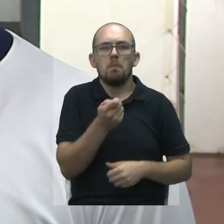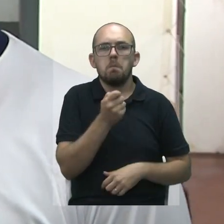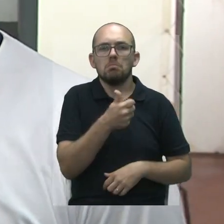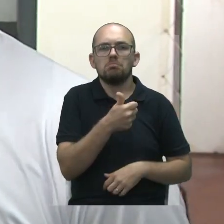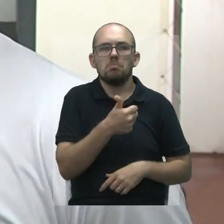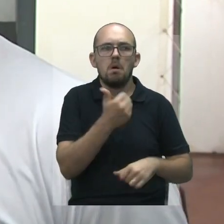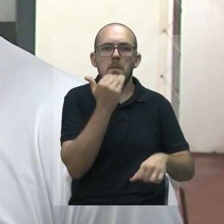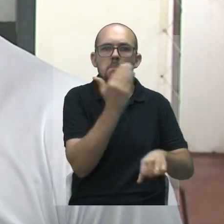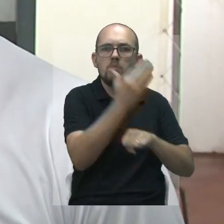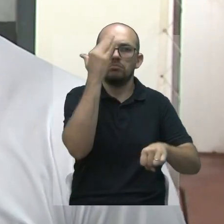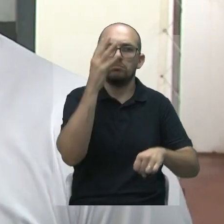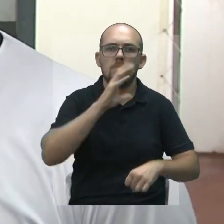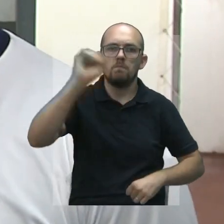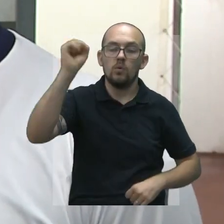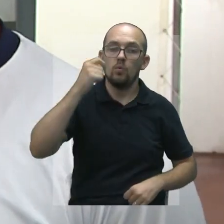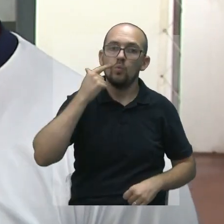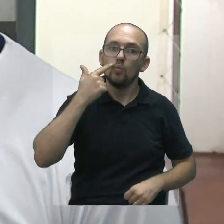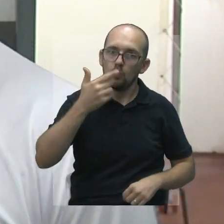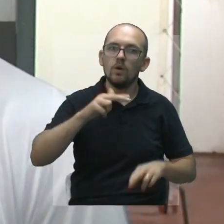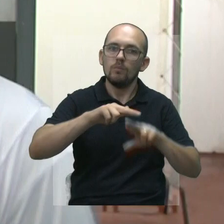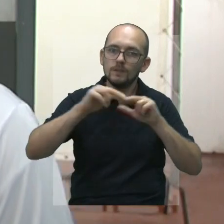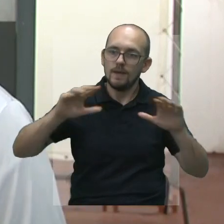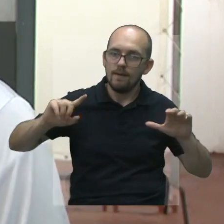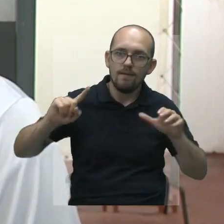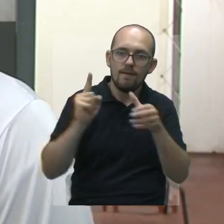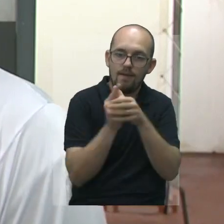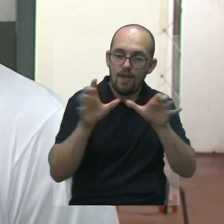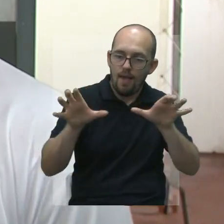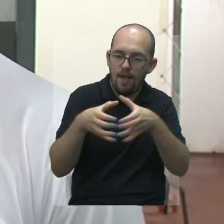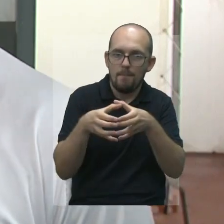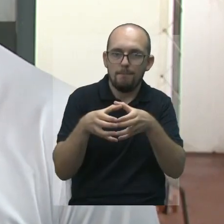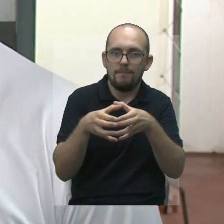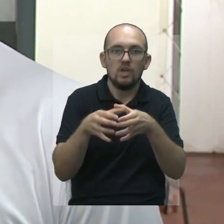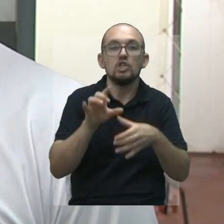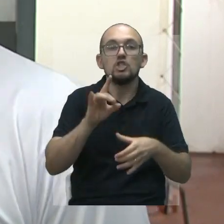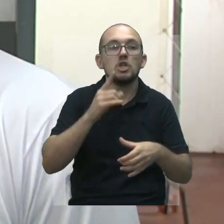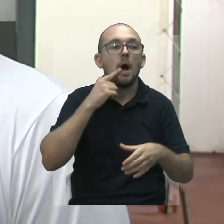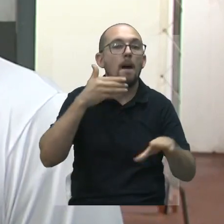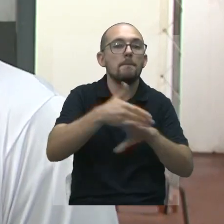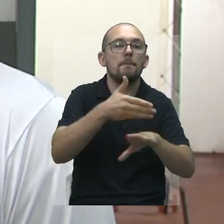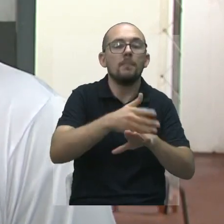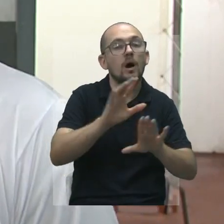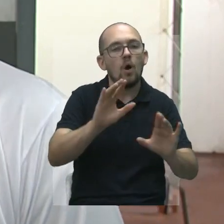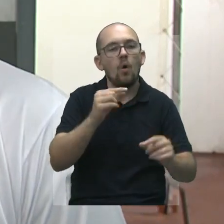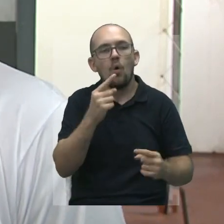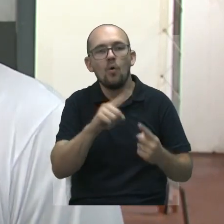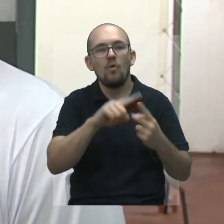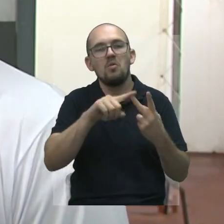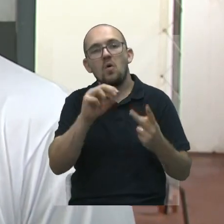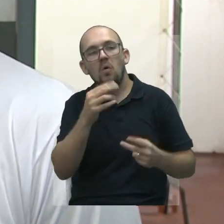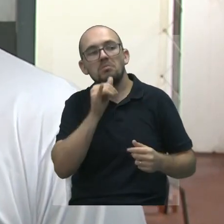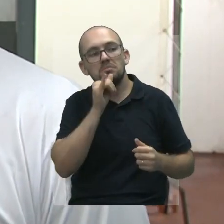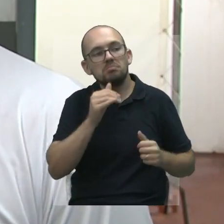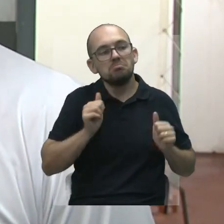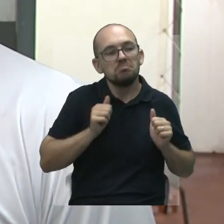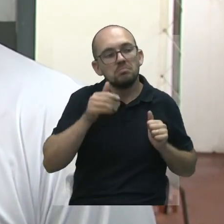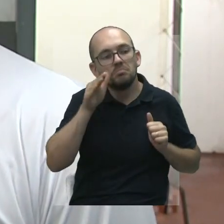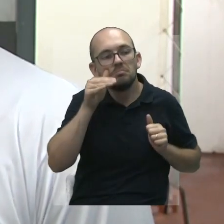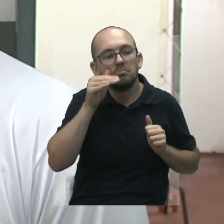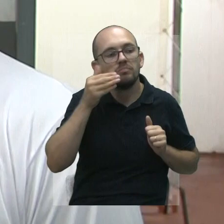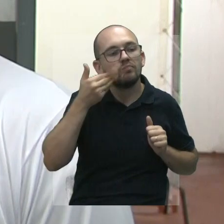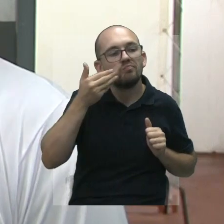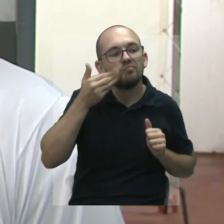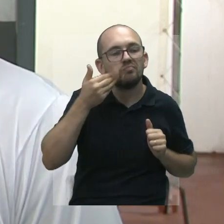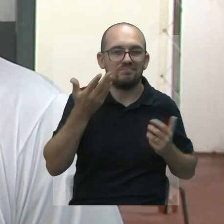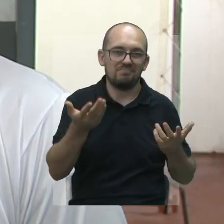Você vê a importância de fazer parte de uma equipe, não só estar jogando, mas estar aprendendo. No momento vai ser o titular da equipe. Então, eles estão no